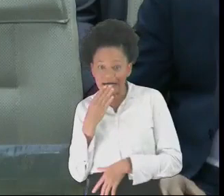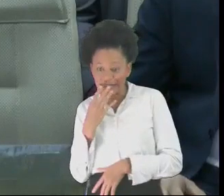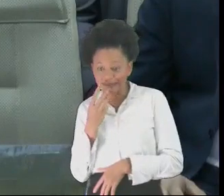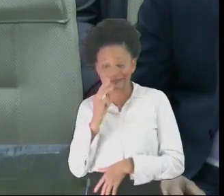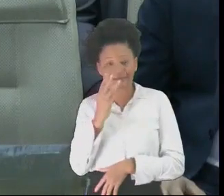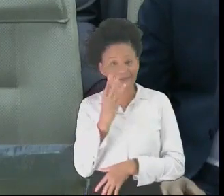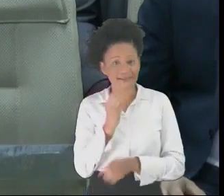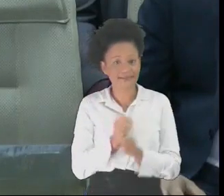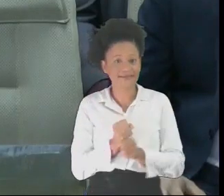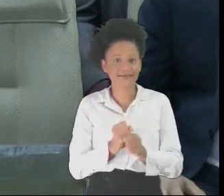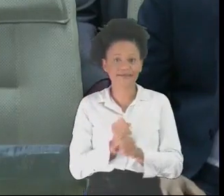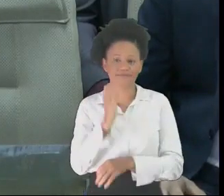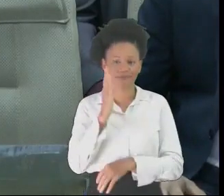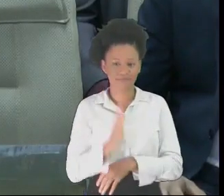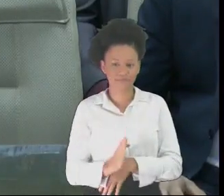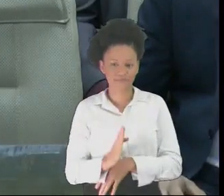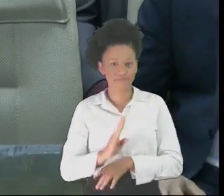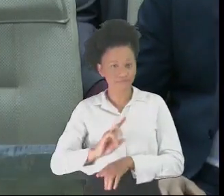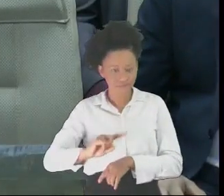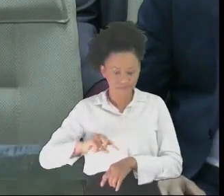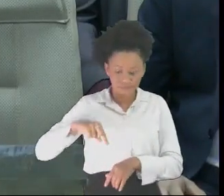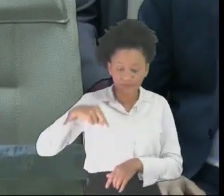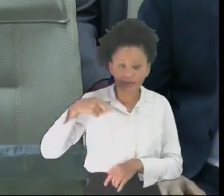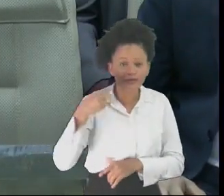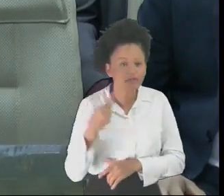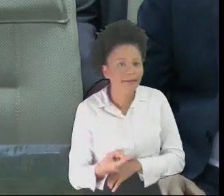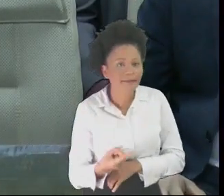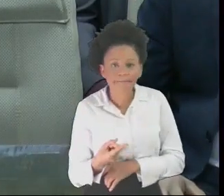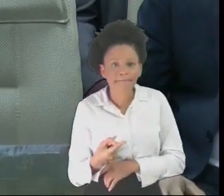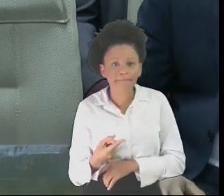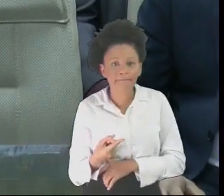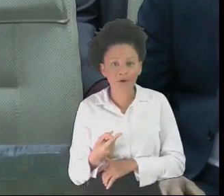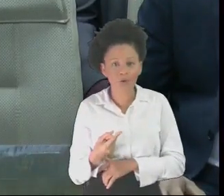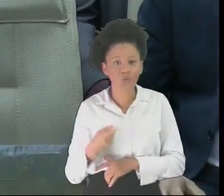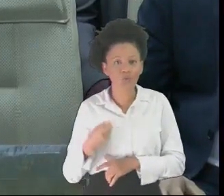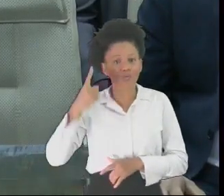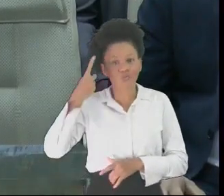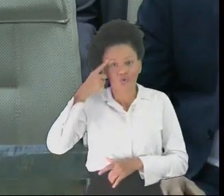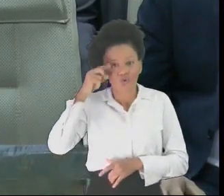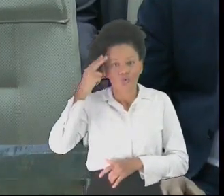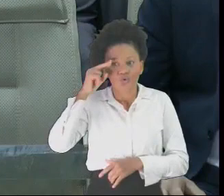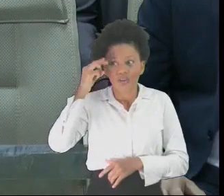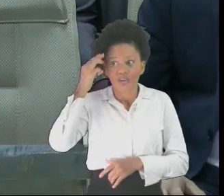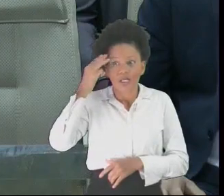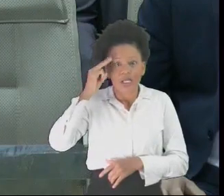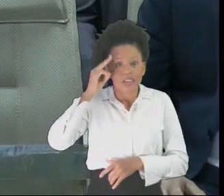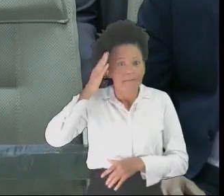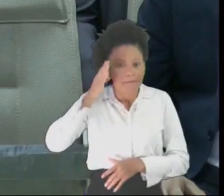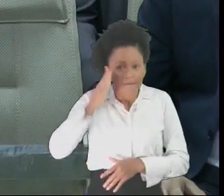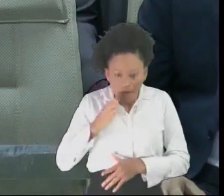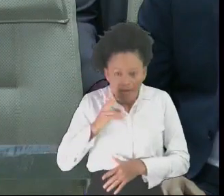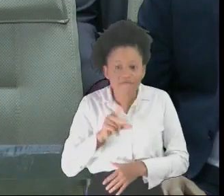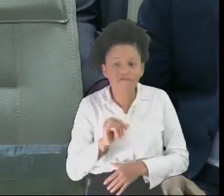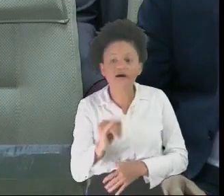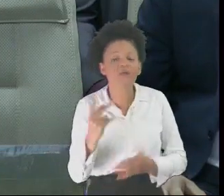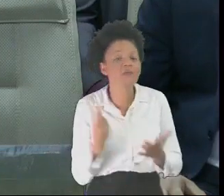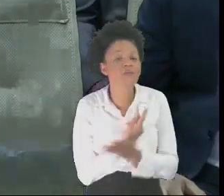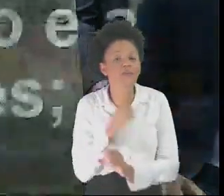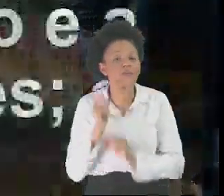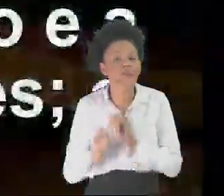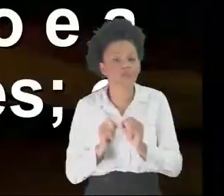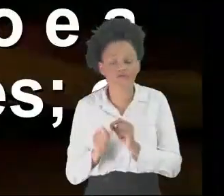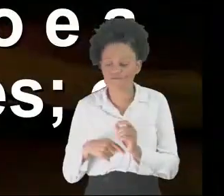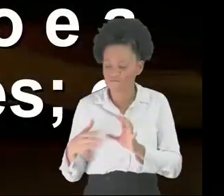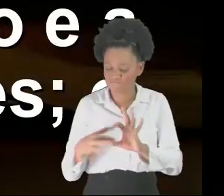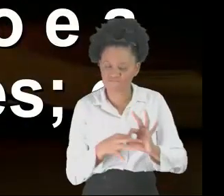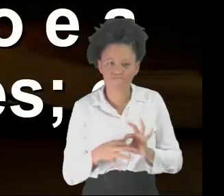3 anos e meio. Mas no meio da semana o que é que ele vai fazer? Por favor, versículo 27. E ele firmará uma aliança com muitos